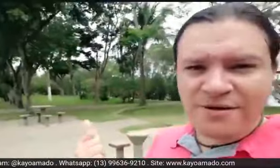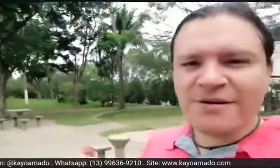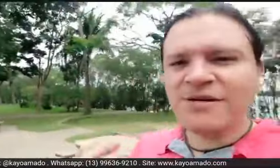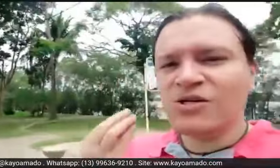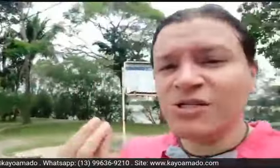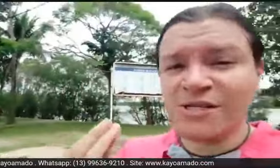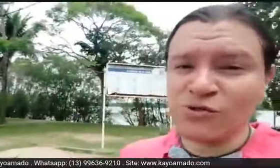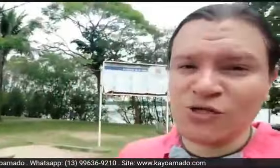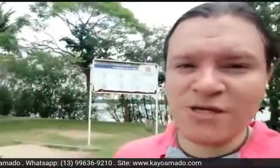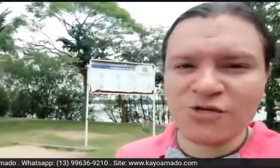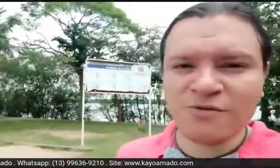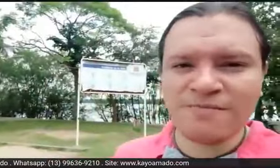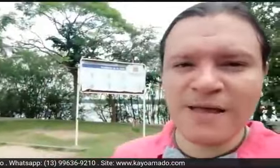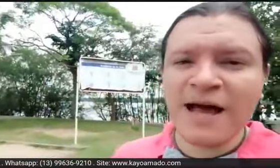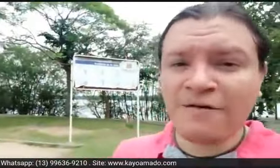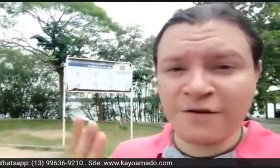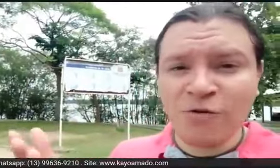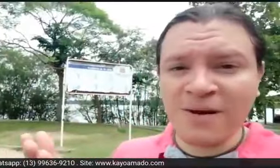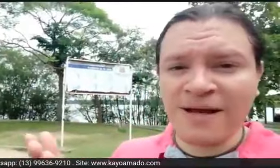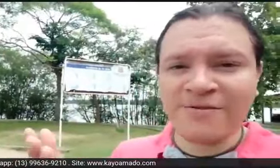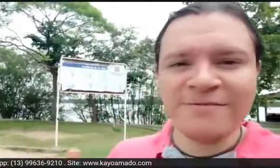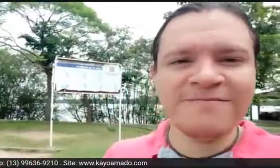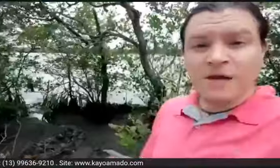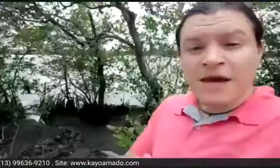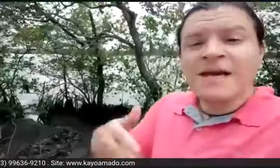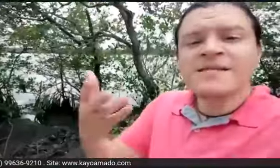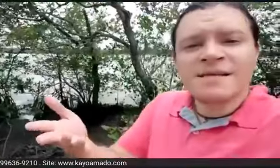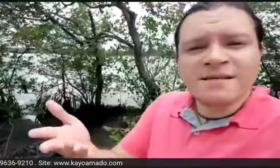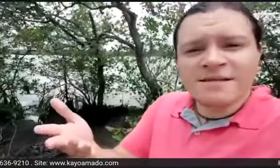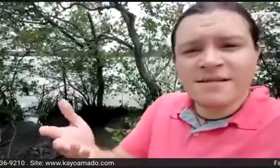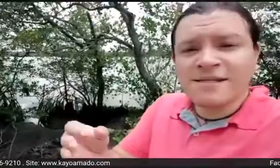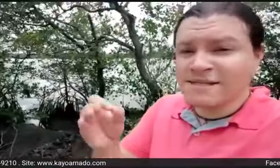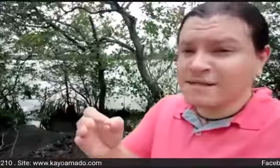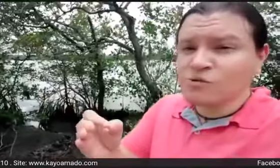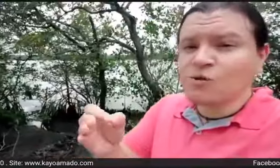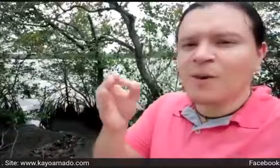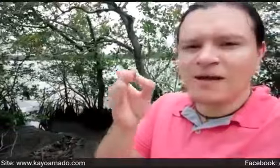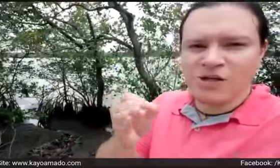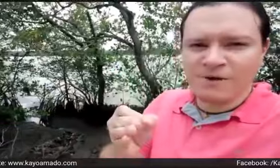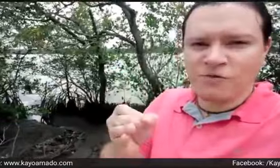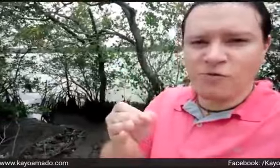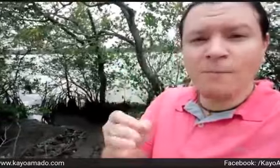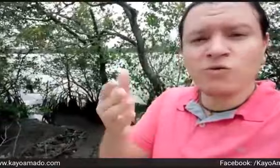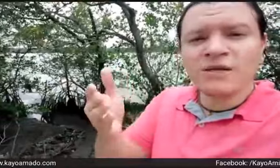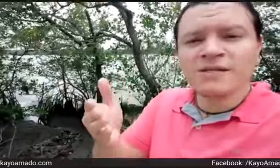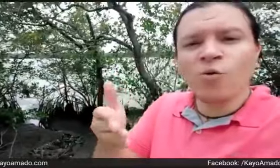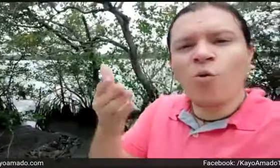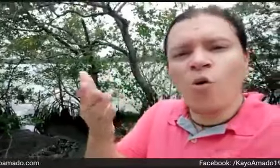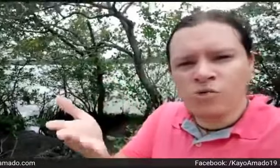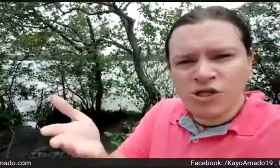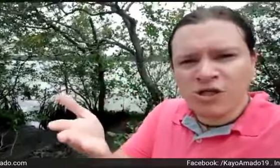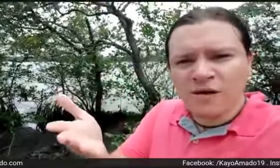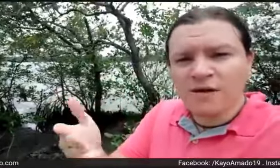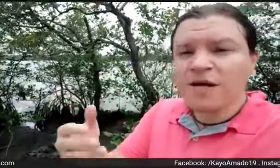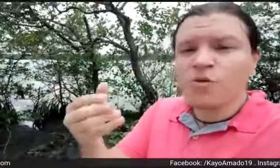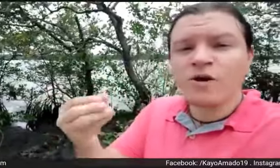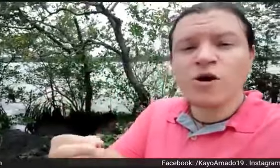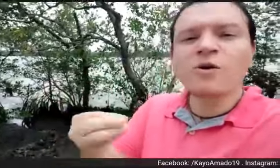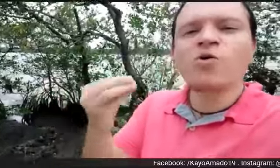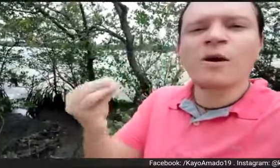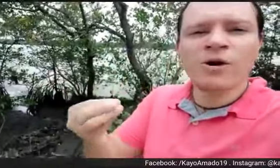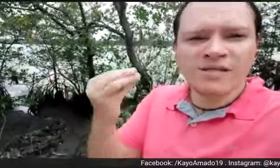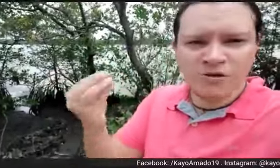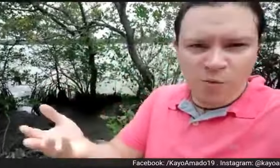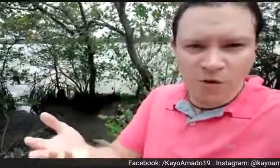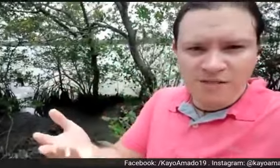total de cestos de lixo. Aí fica complicado. Em síntese, necessitamos de planejamento, manutenção contínua e uma